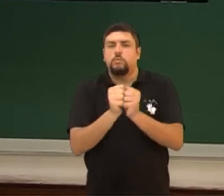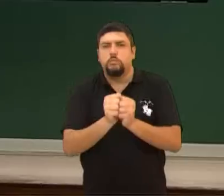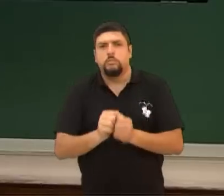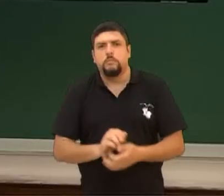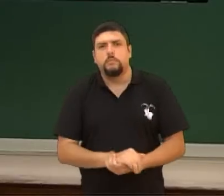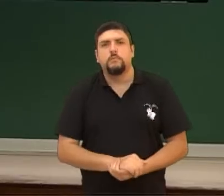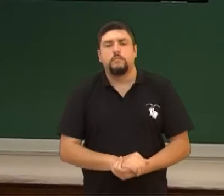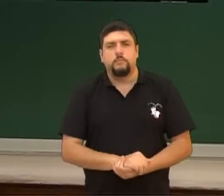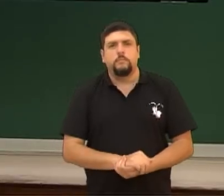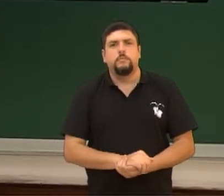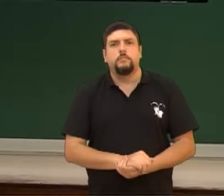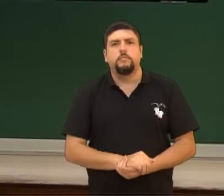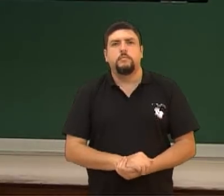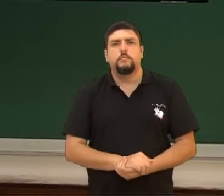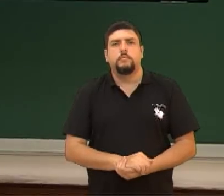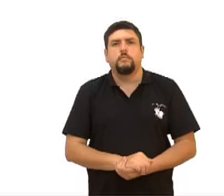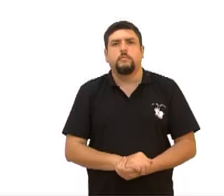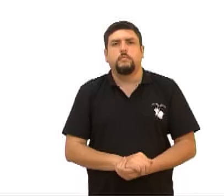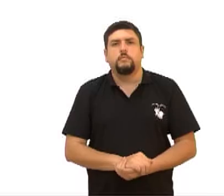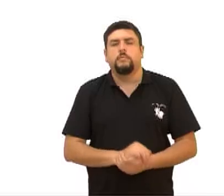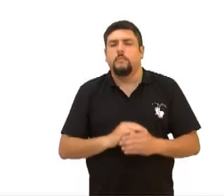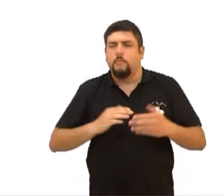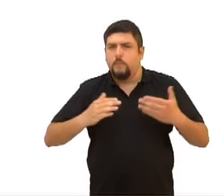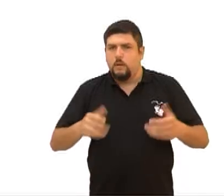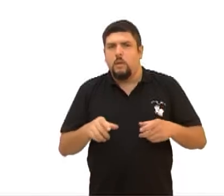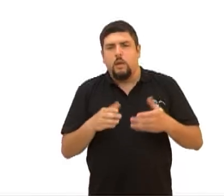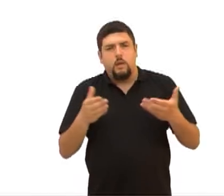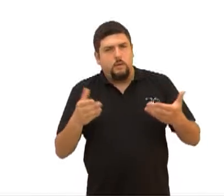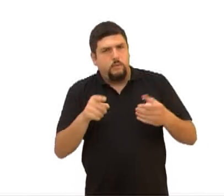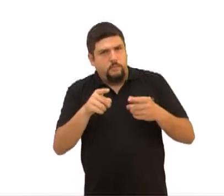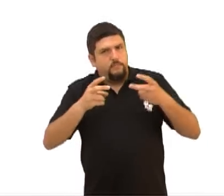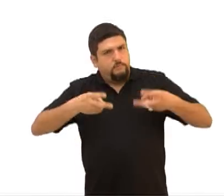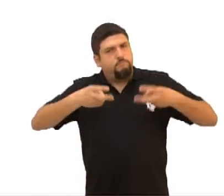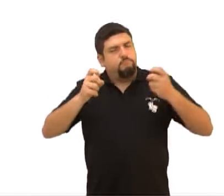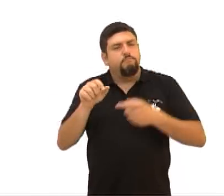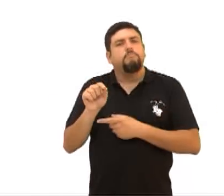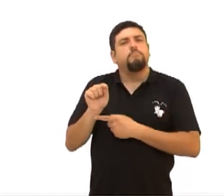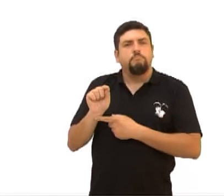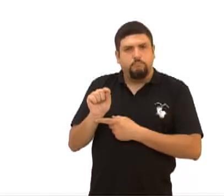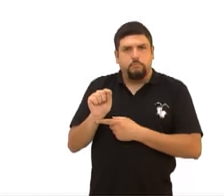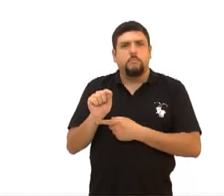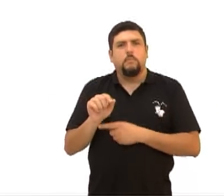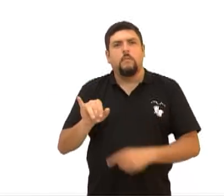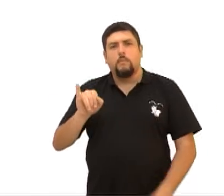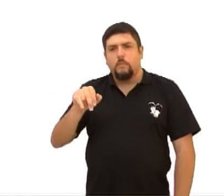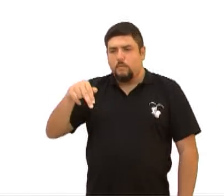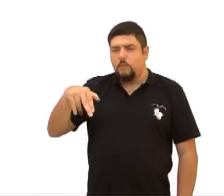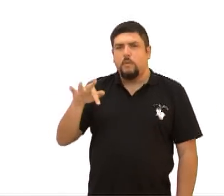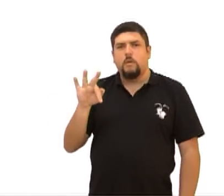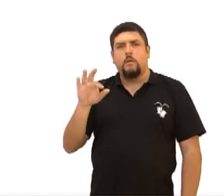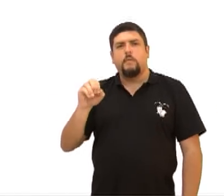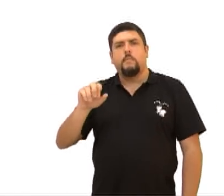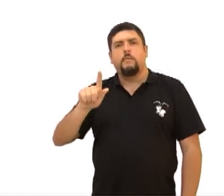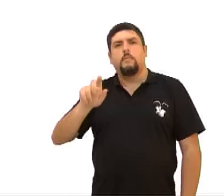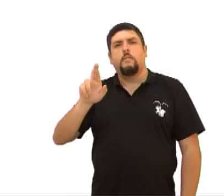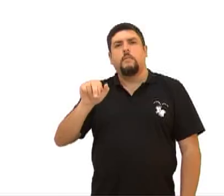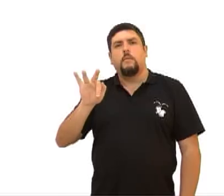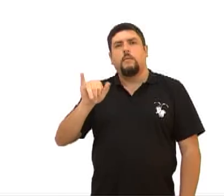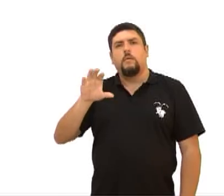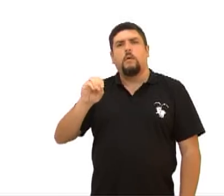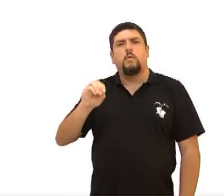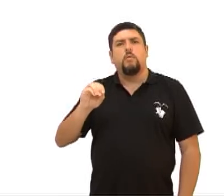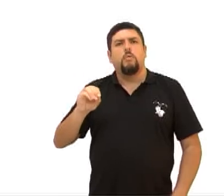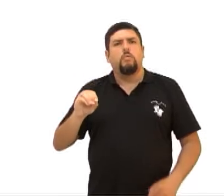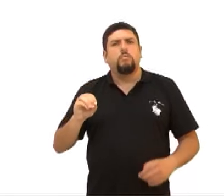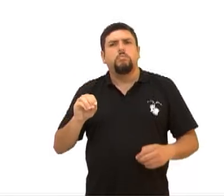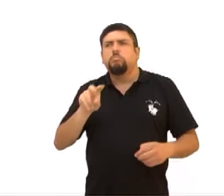Continuando aqui ainda a respeito dos infográficos, eu quero que você observe o seguinte: os infográficos, eles podem circular em que